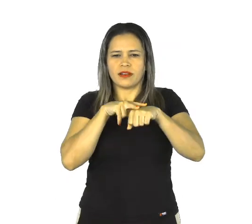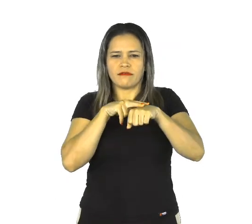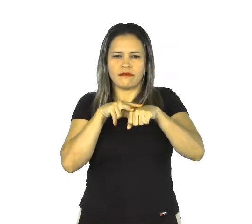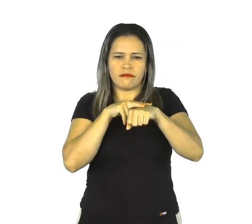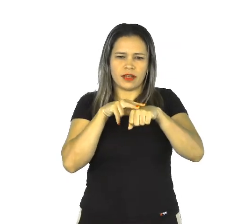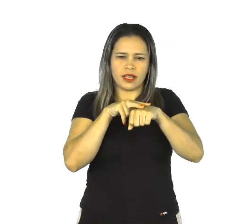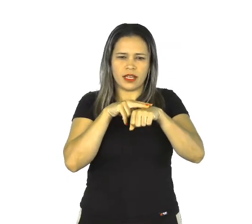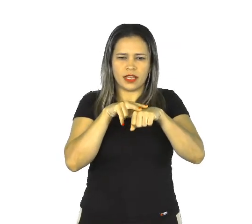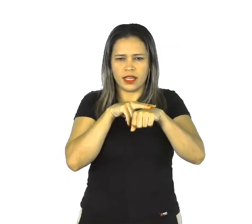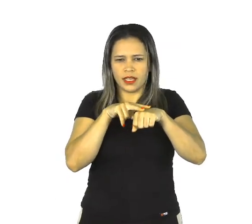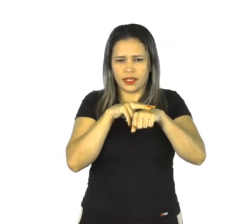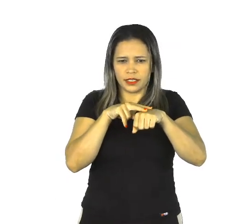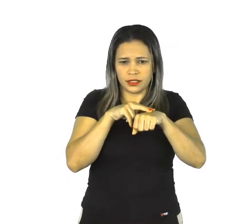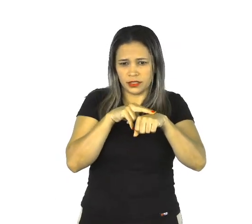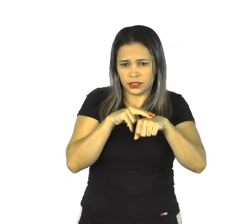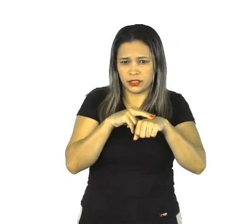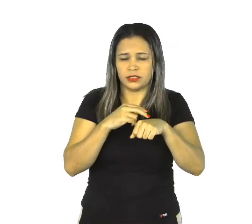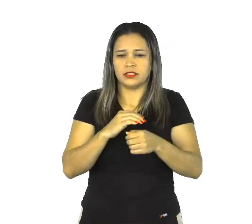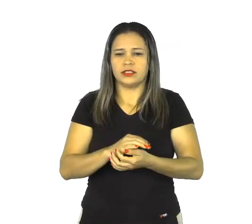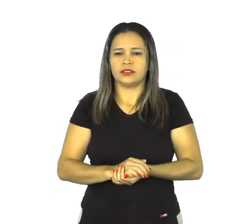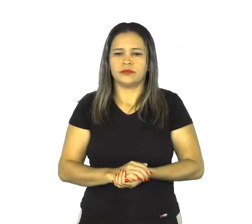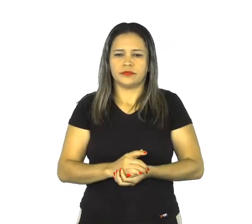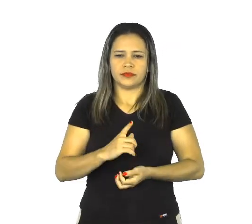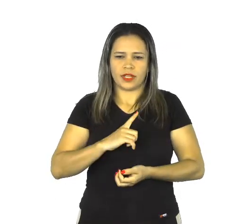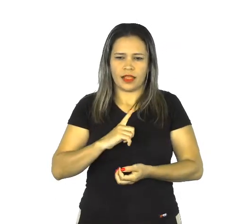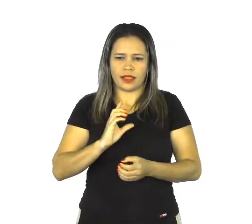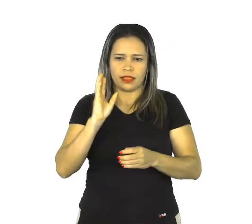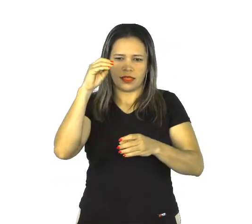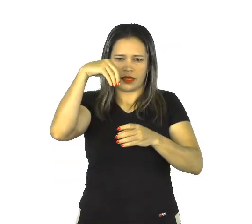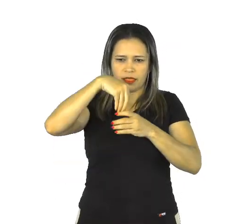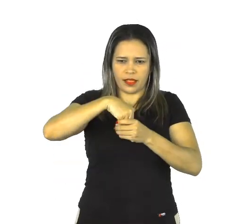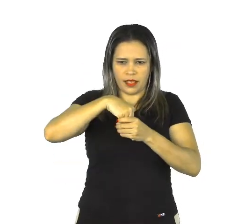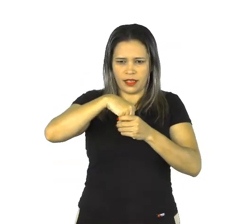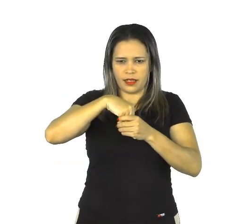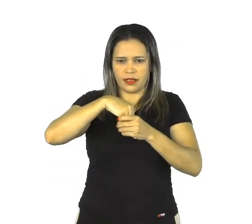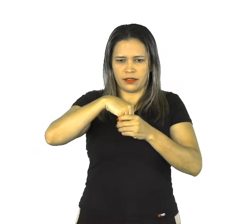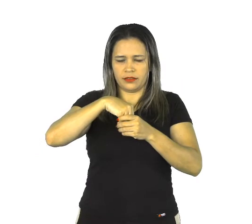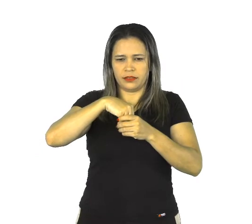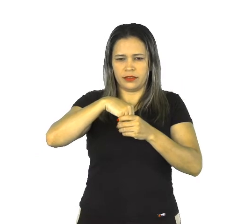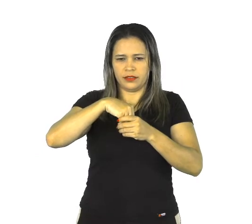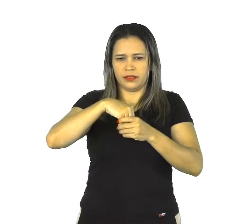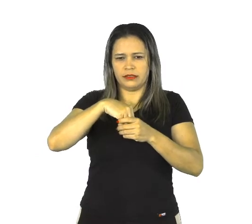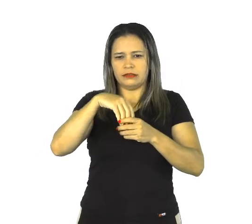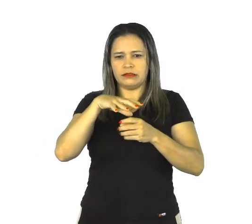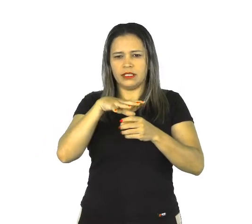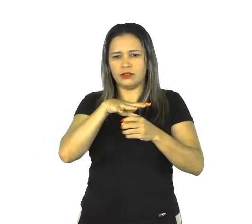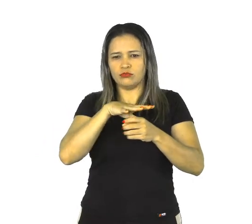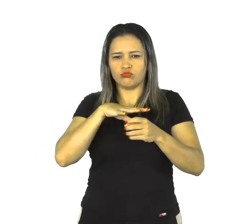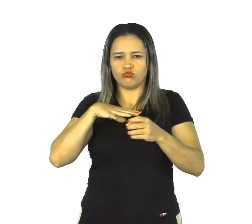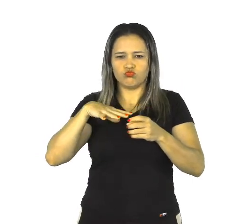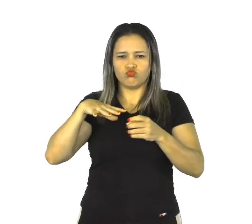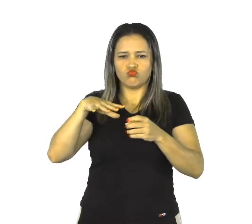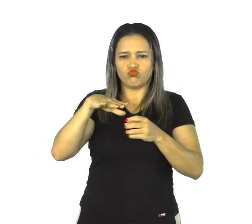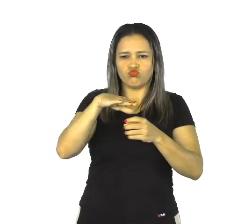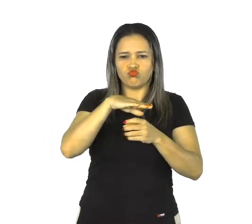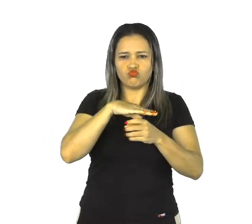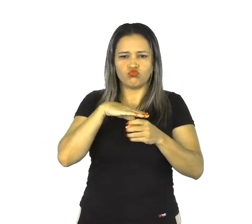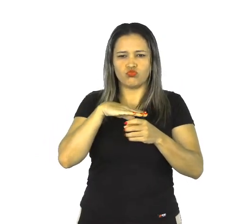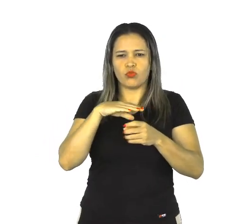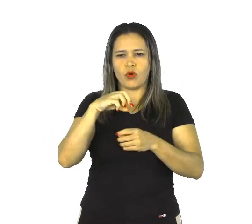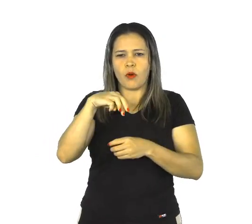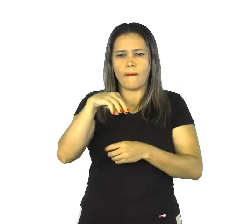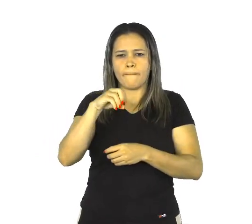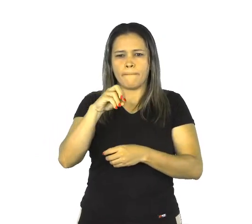verdinha, tal, e ele tem o que? Dentro dele tem uma formação que a gente chama de humor